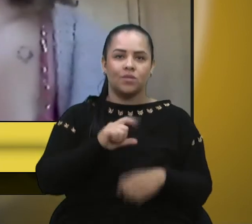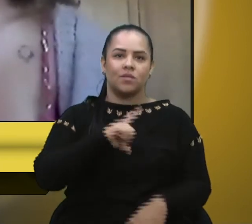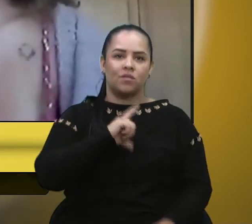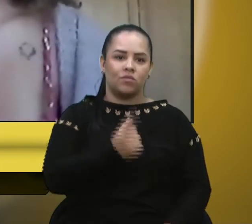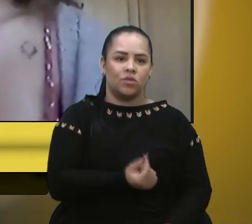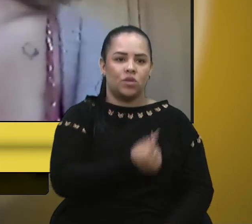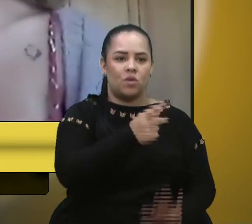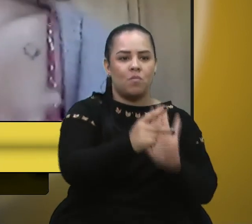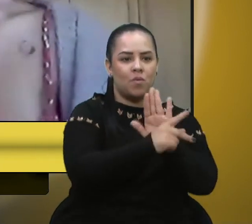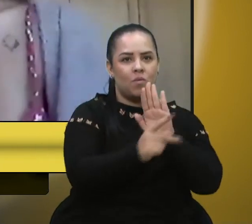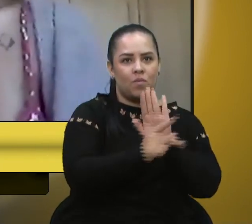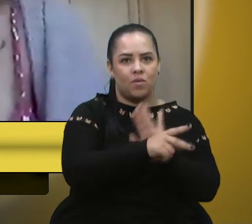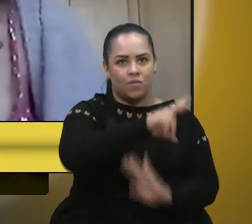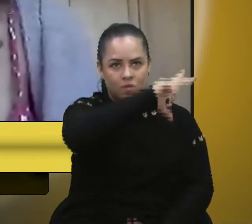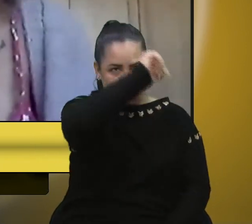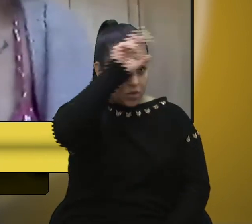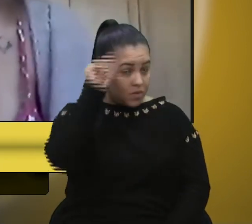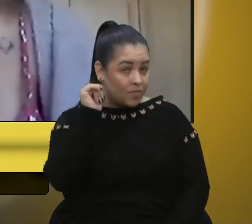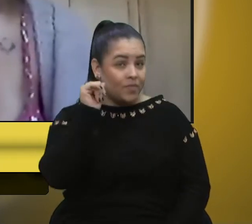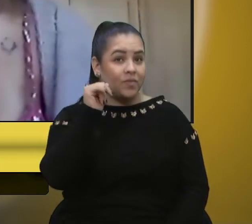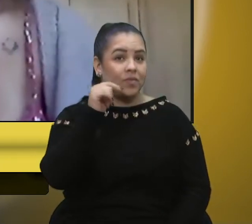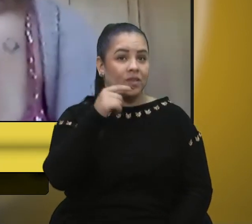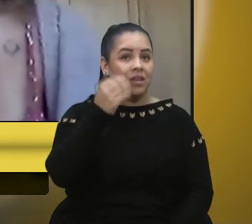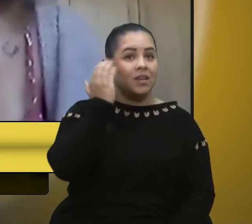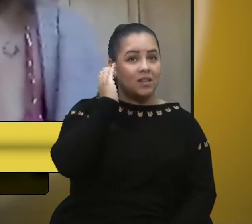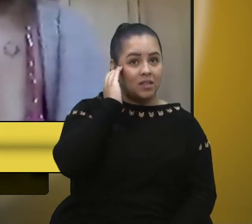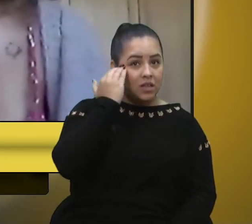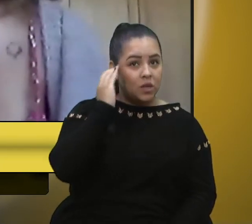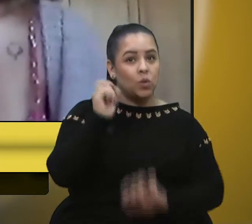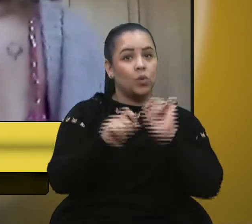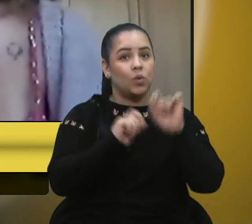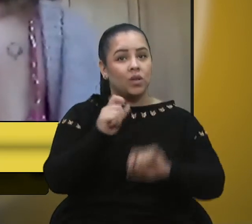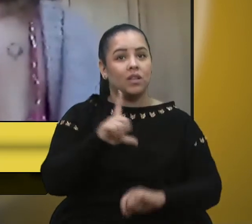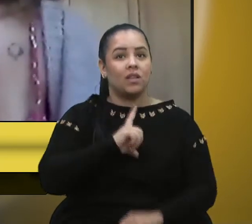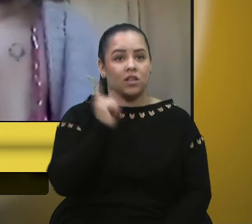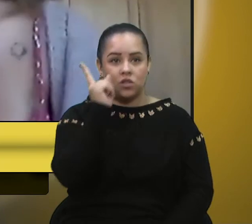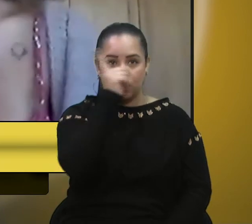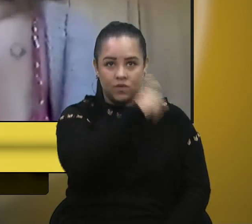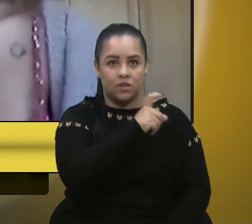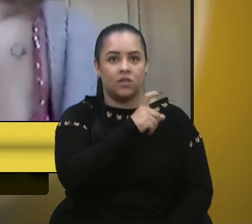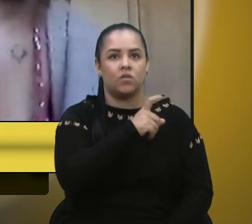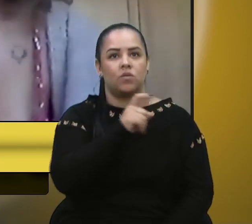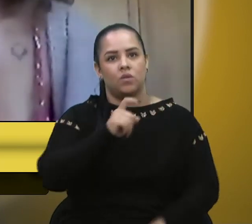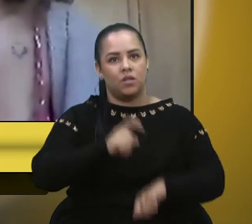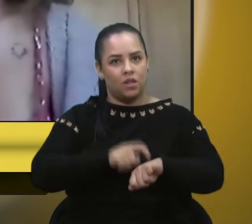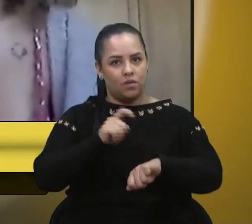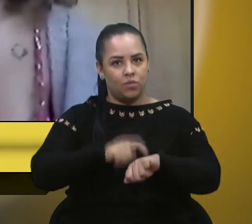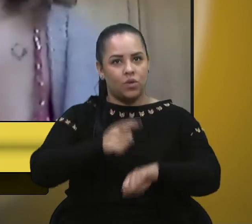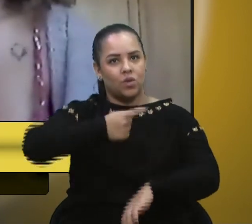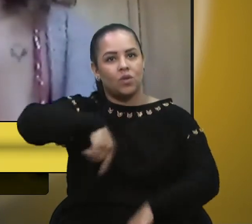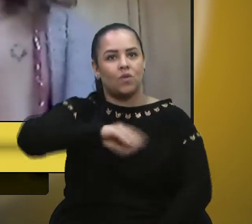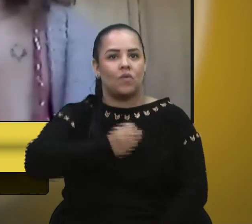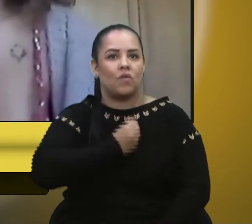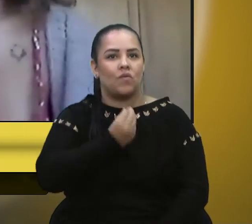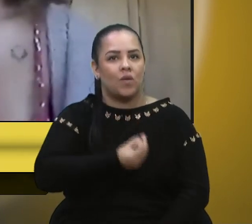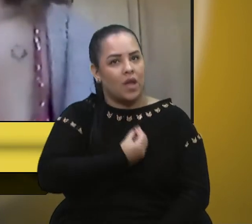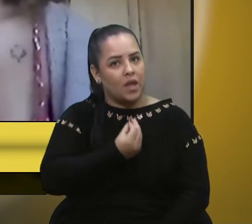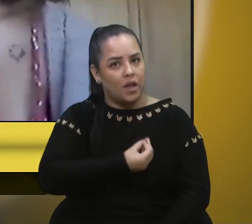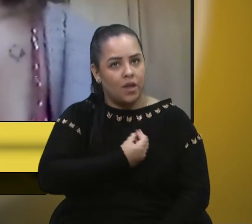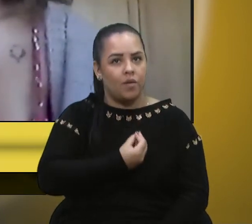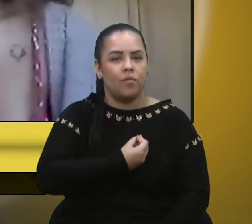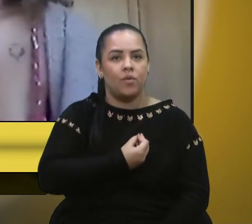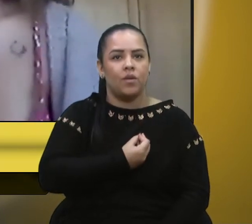prefeitura. E entendendo a dificuldade do momento que nós vivemos, a dificuldade orçamentária enfrentada pela